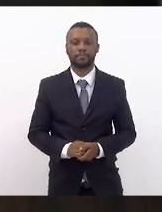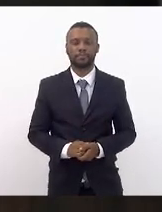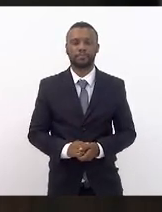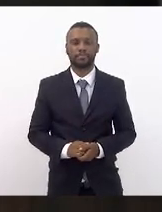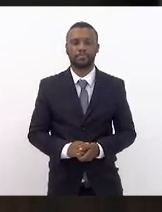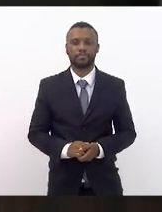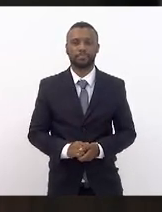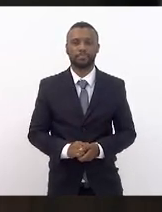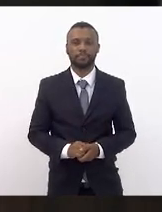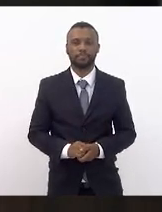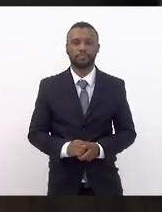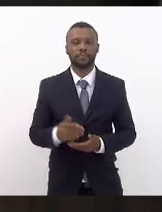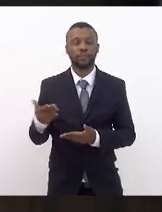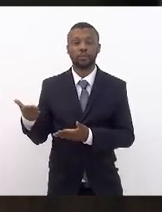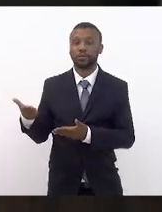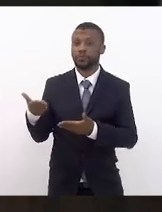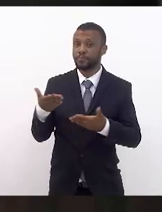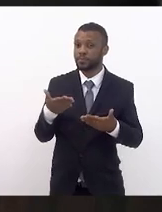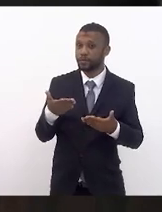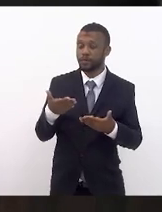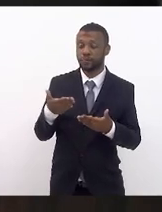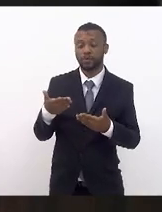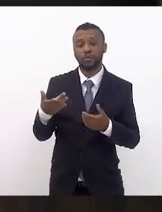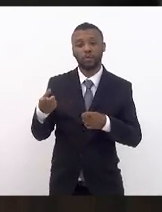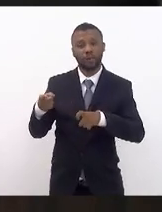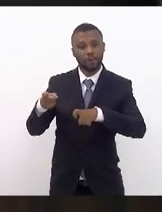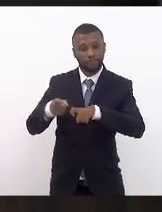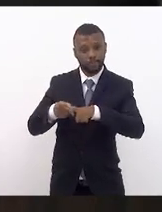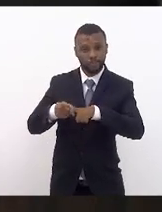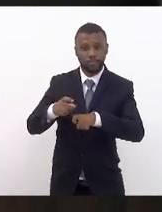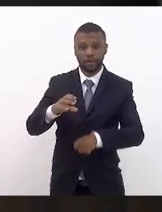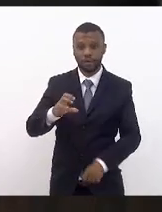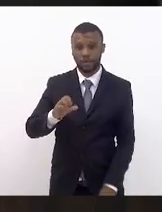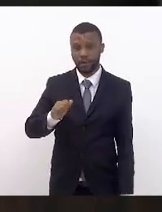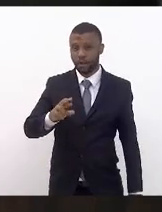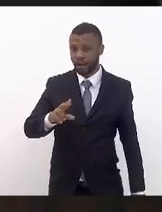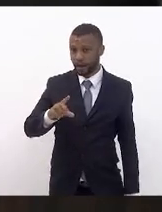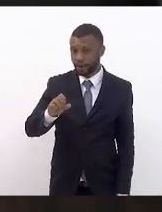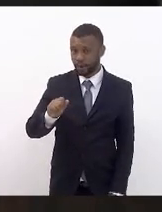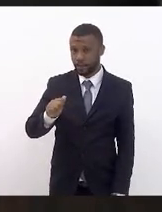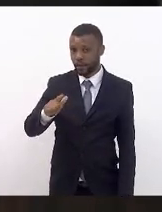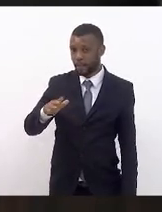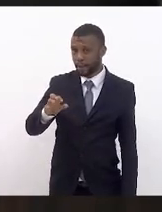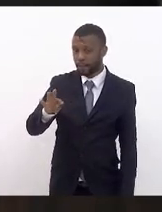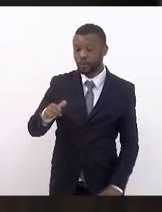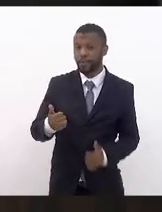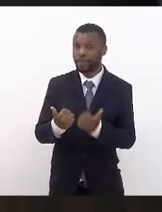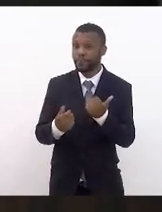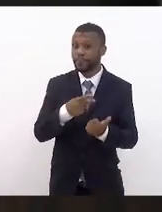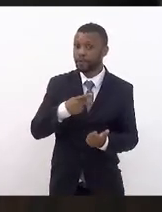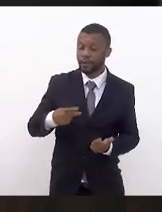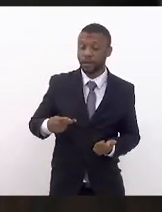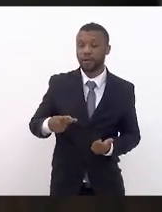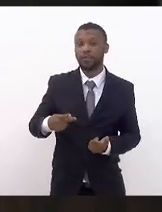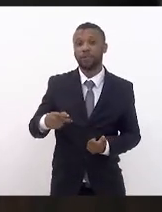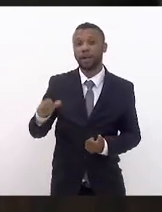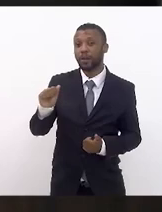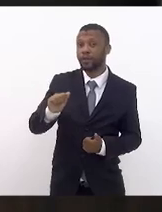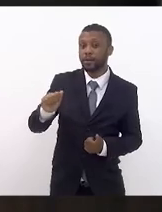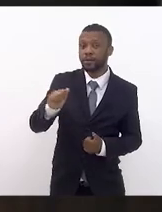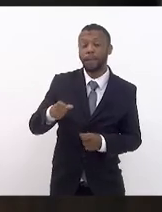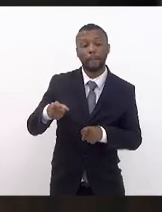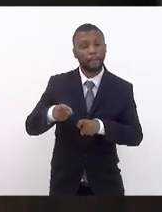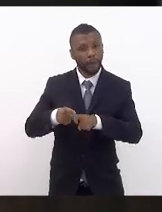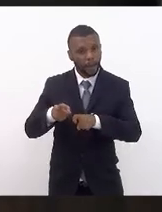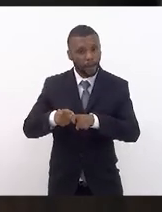Convido o Dr. Carlos Alberto Viana, vice-presidente da Associação Médica e diretor da Unimed Nova Iguaçu, para